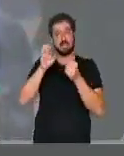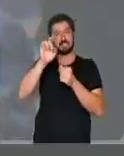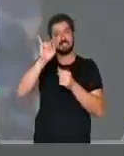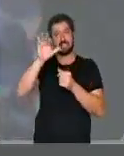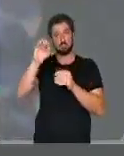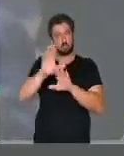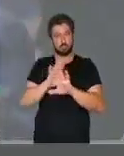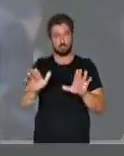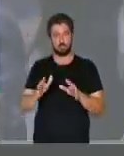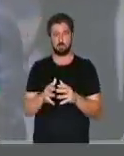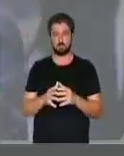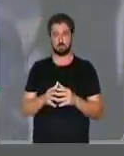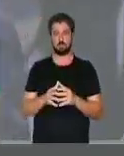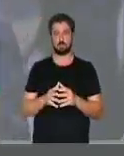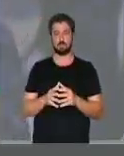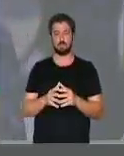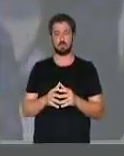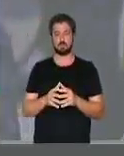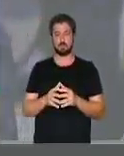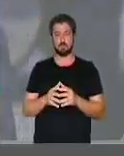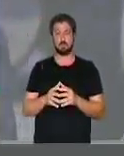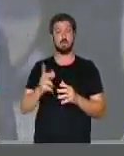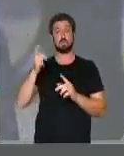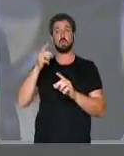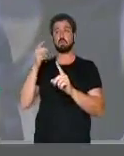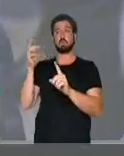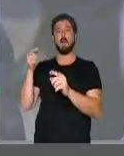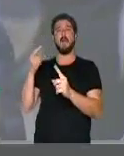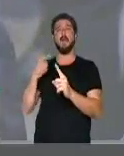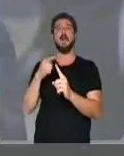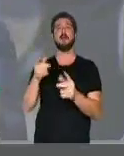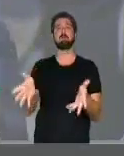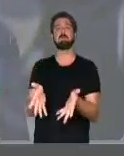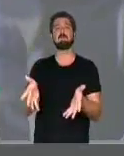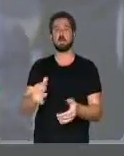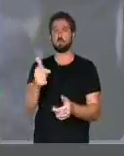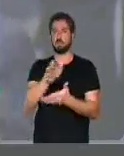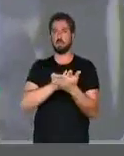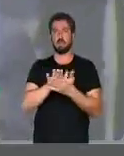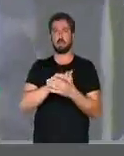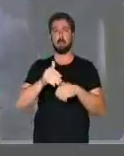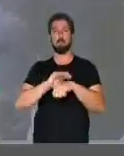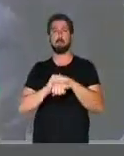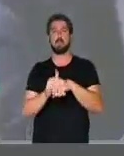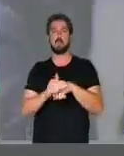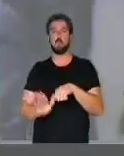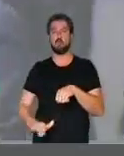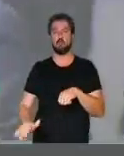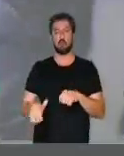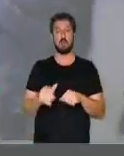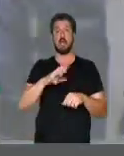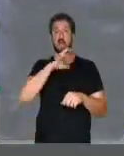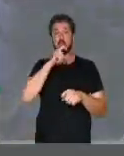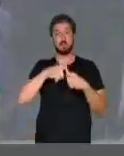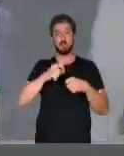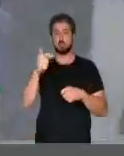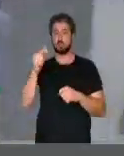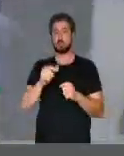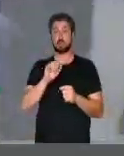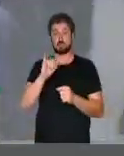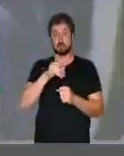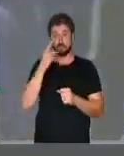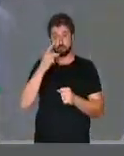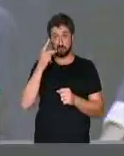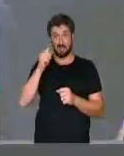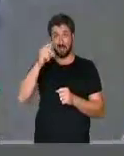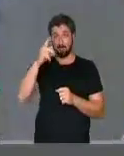já deixou claro... que não há apologia de nenhum tipo naquela exposição. Nem a pedofilia, nem a zoofilia. Se a gente tivesse